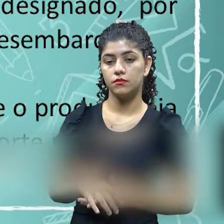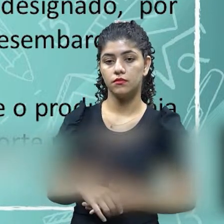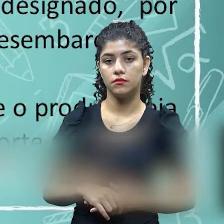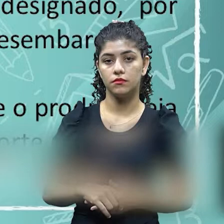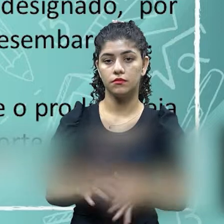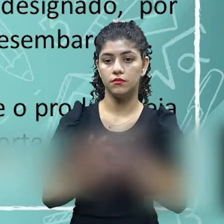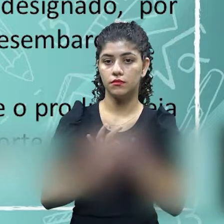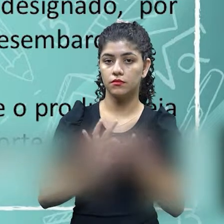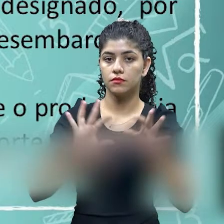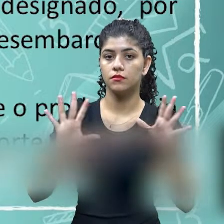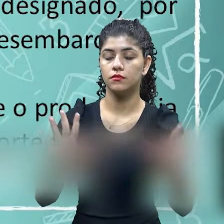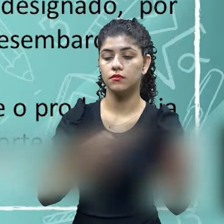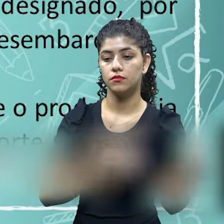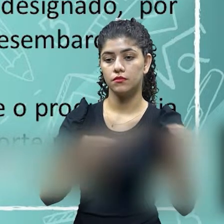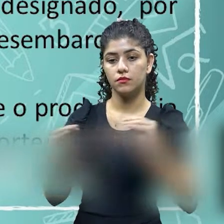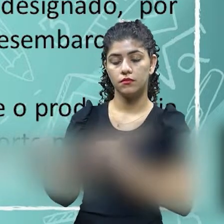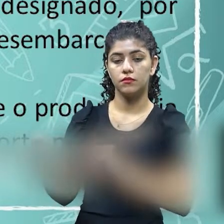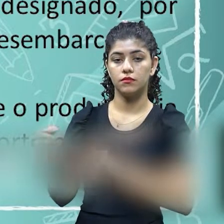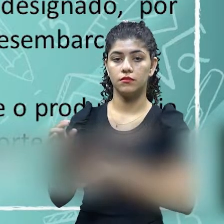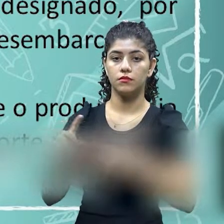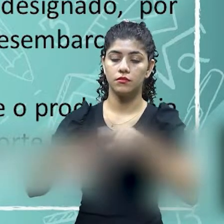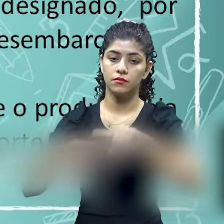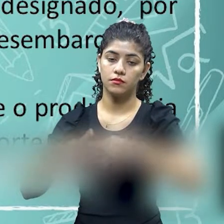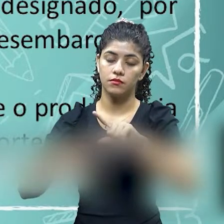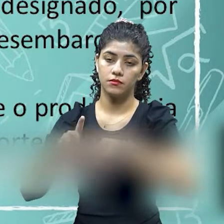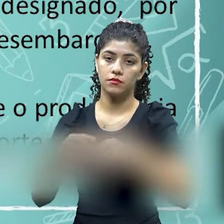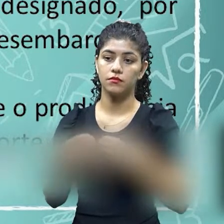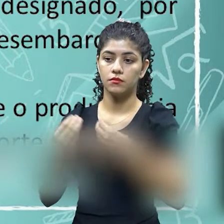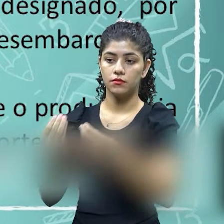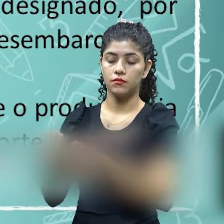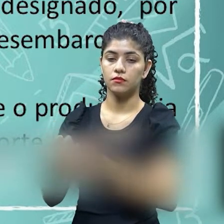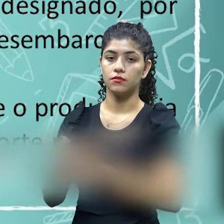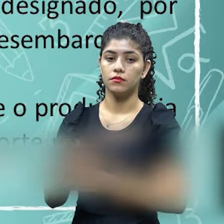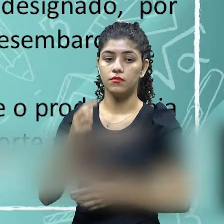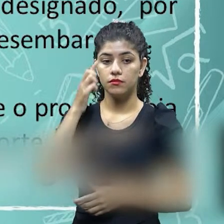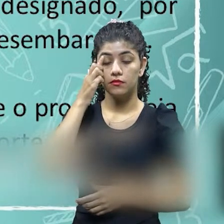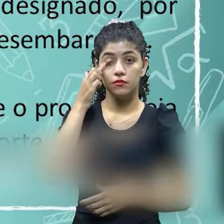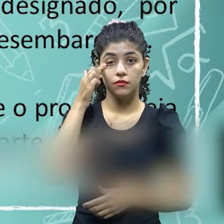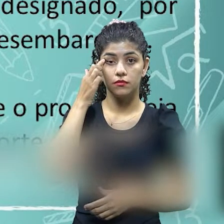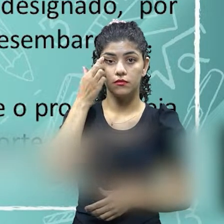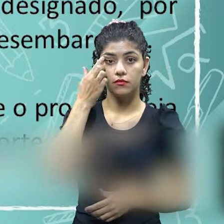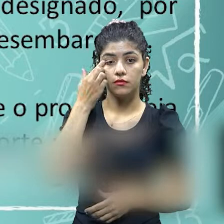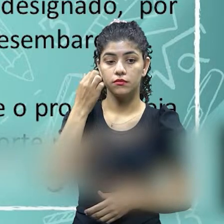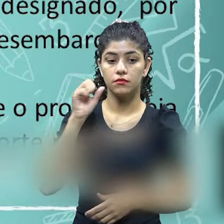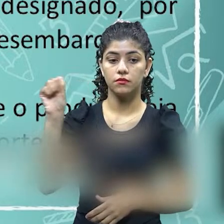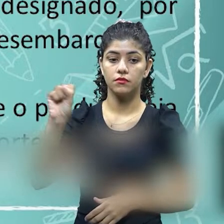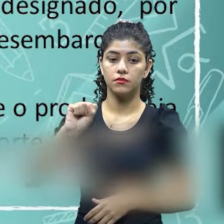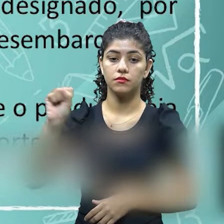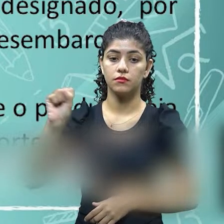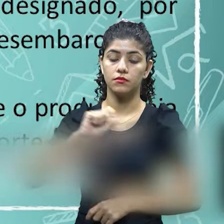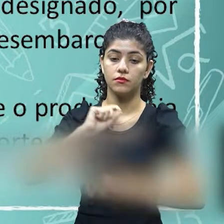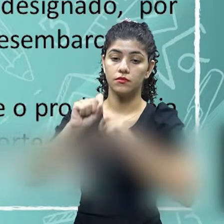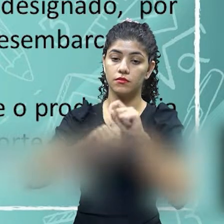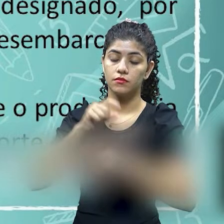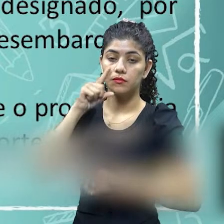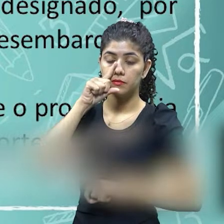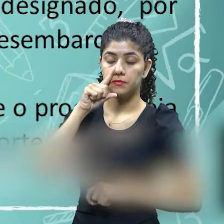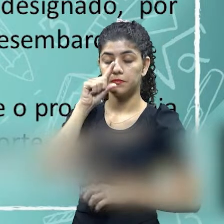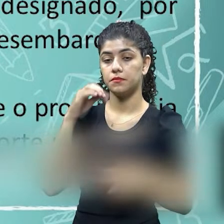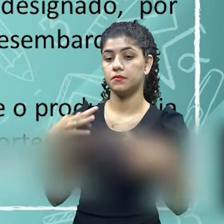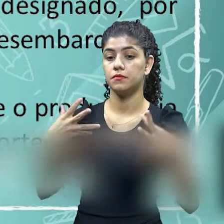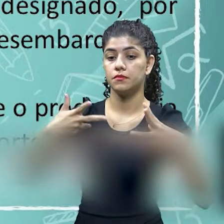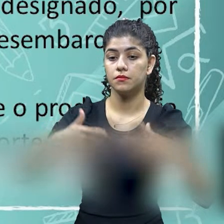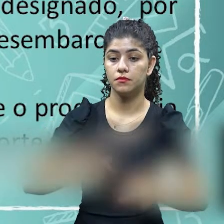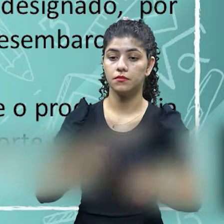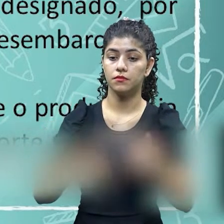a importação dessa mercadoria que foi destinada. O oitavo, o exportador assume todos os riscos